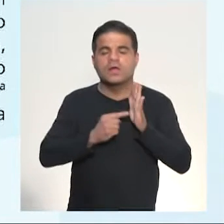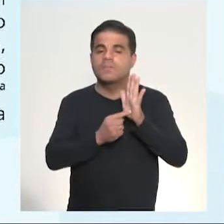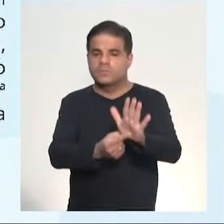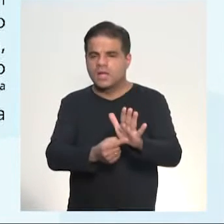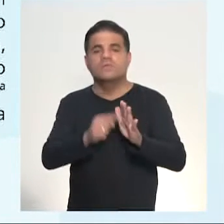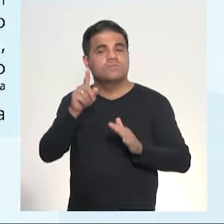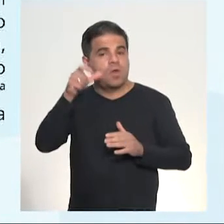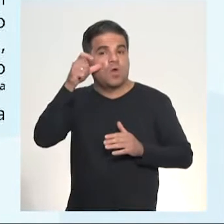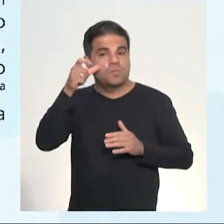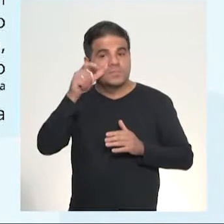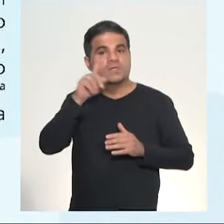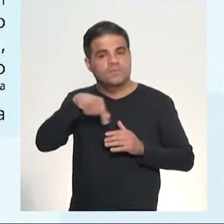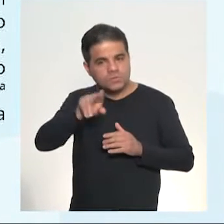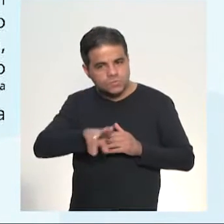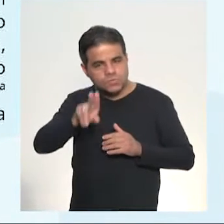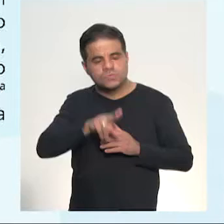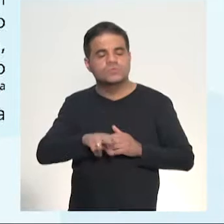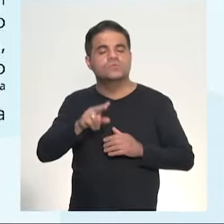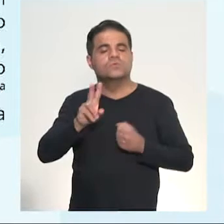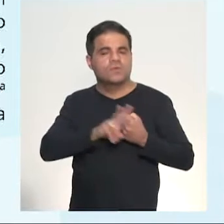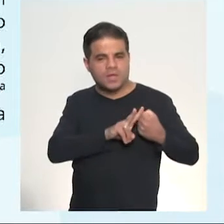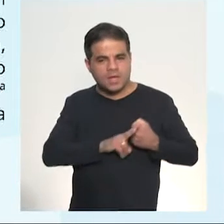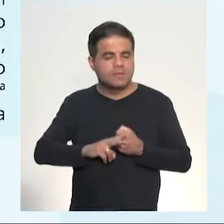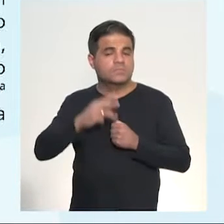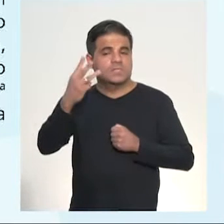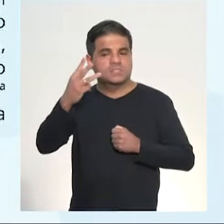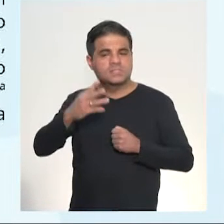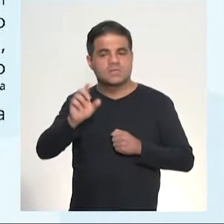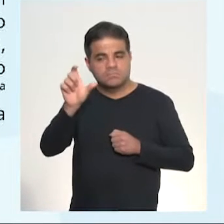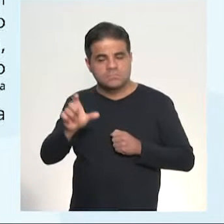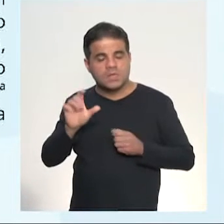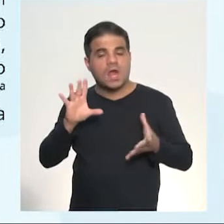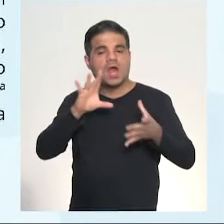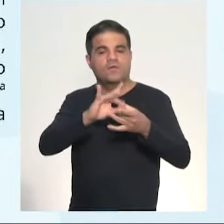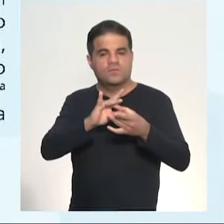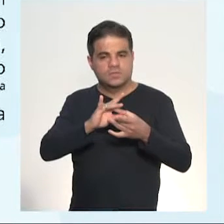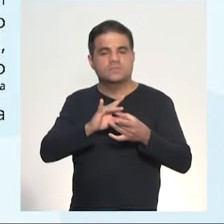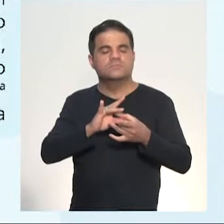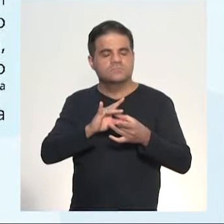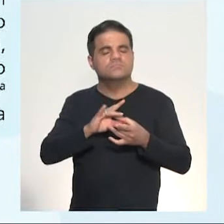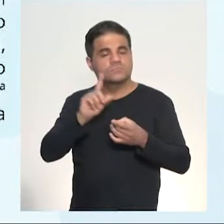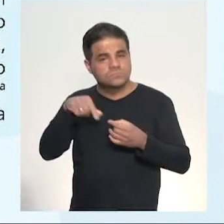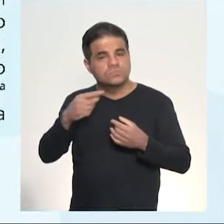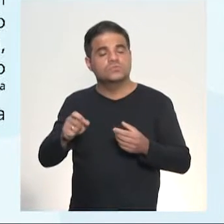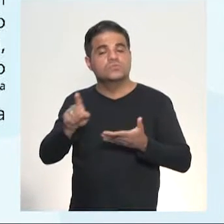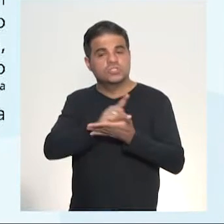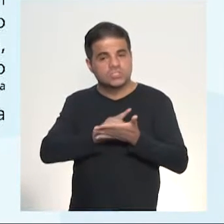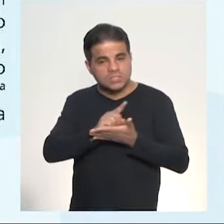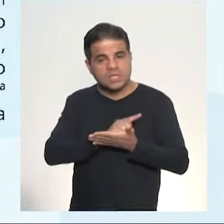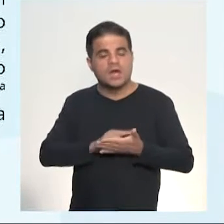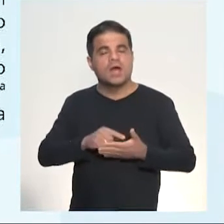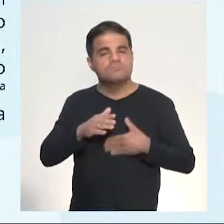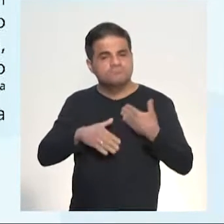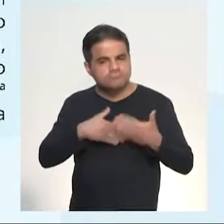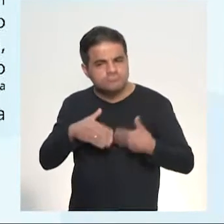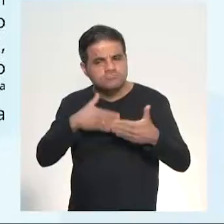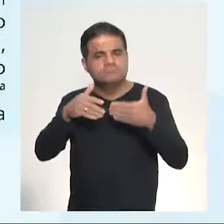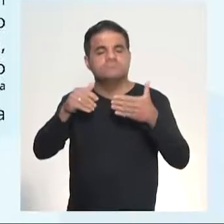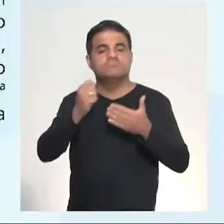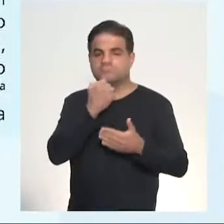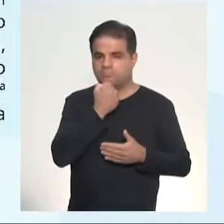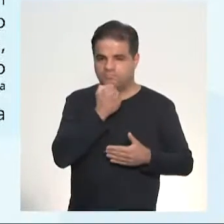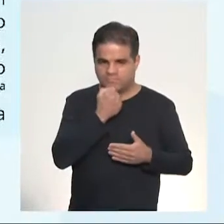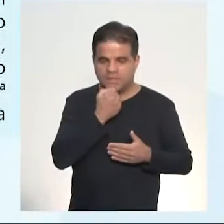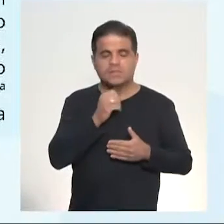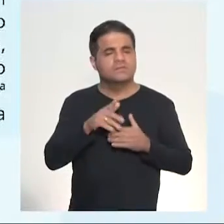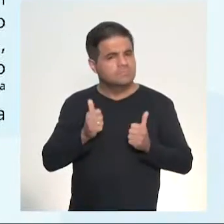Isso é observado pelo uso dos verbos na terceira pessoa e ele é veiculado na mídia impressa ou digital para popularizar a